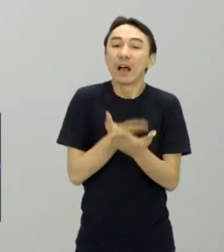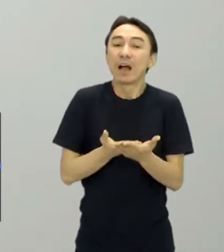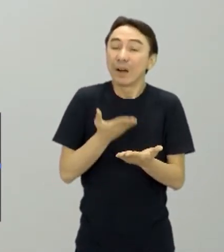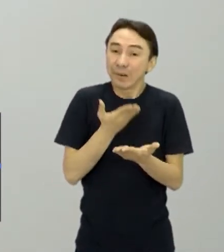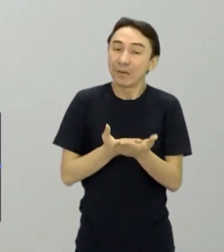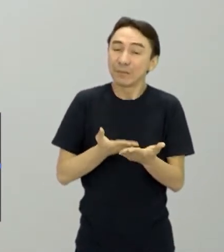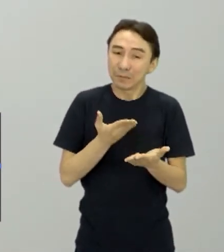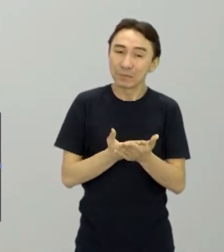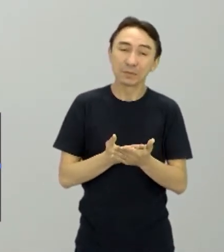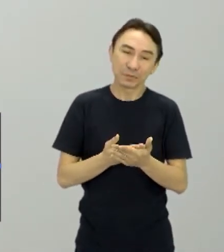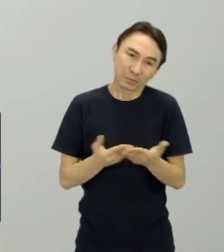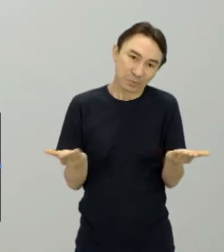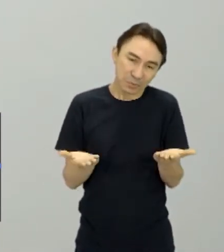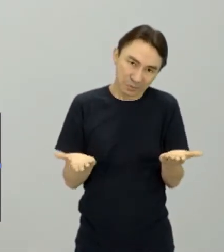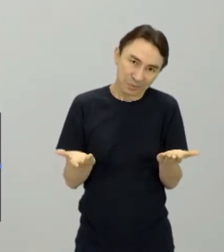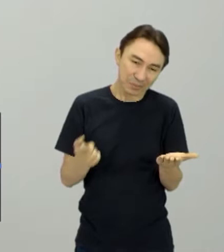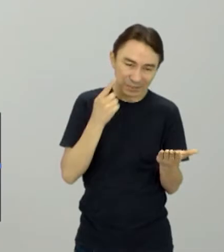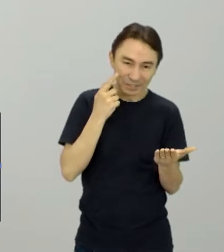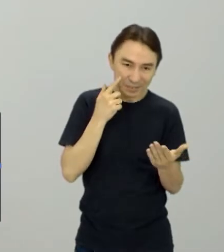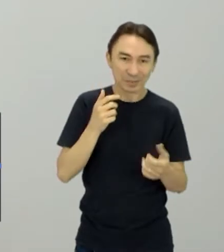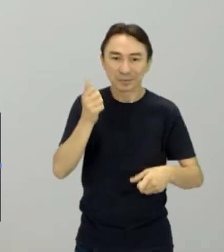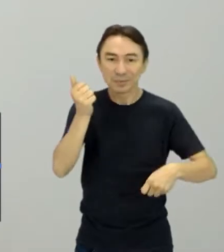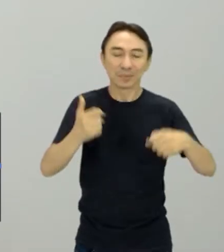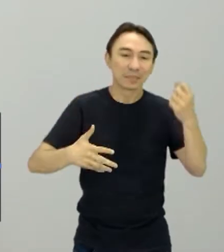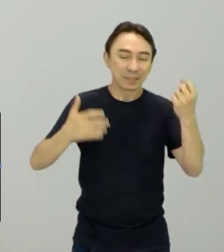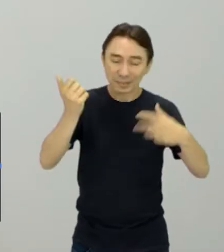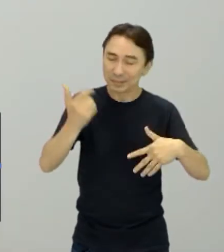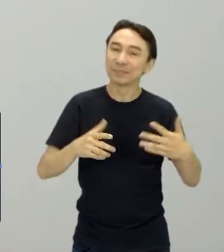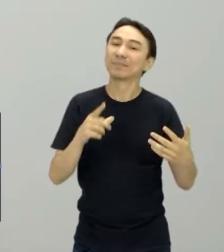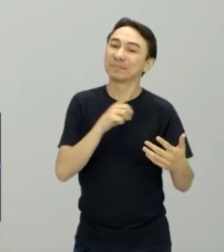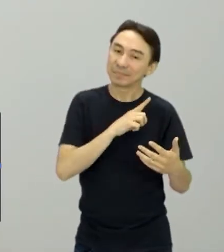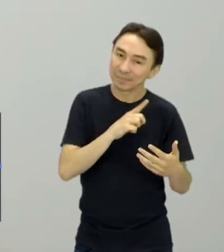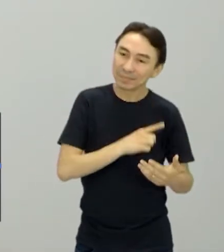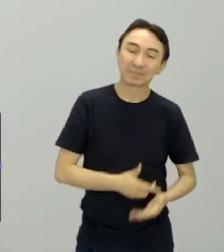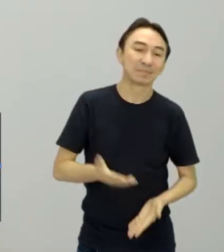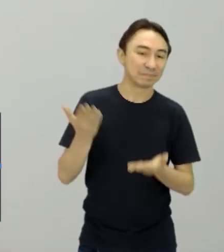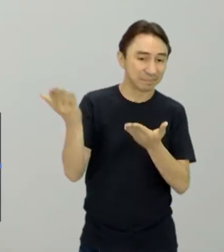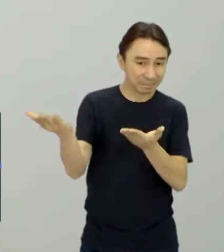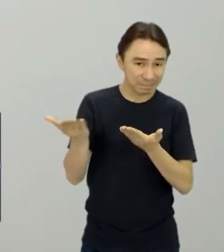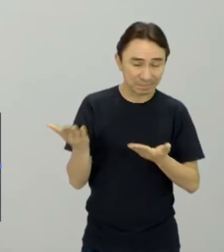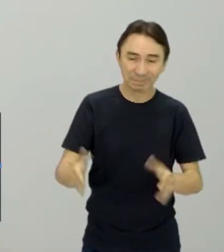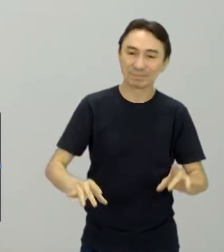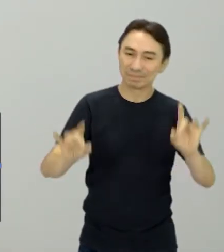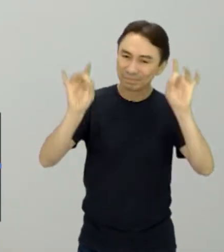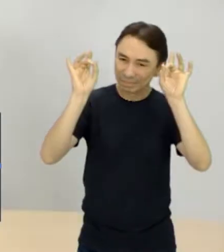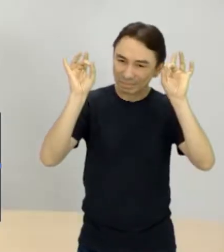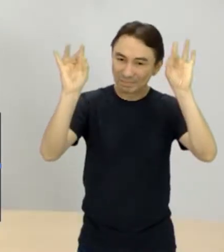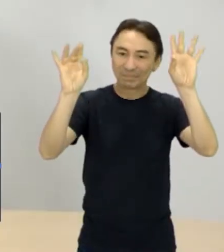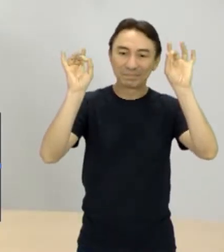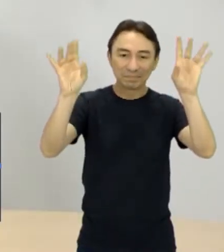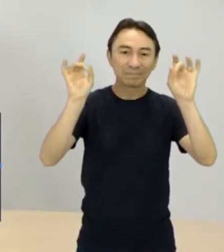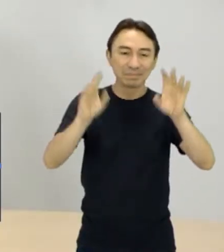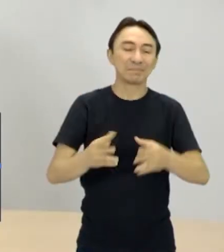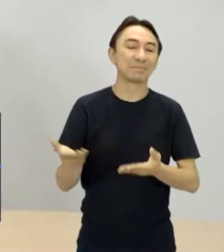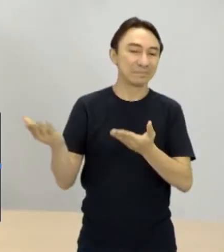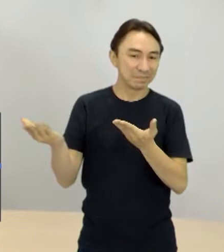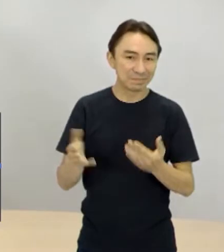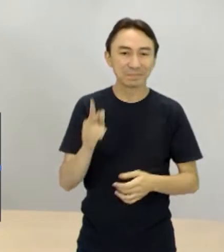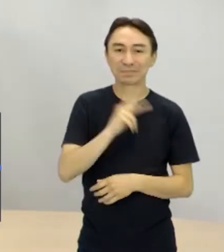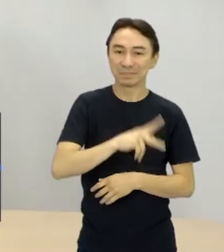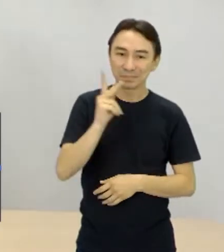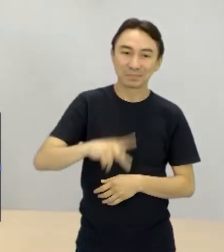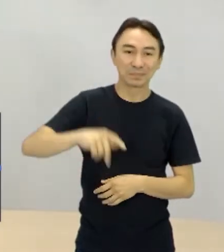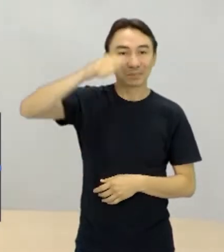quanto diferente, nós vamos chamar uma ajuda especial aqui, que é o professor Edjoel. Olá, é isso aí, estou